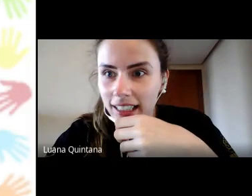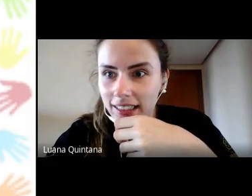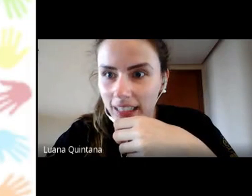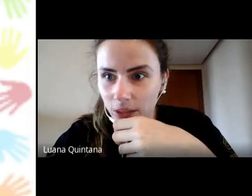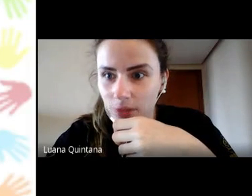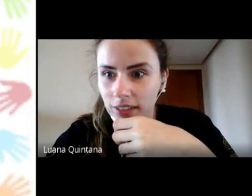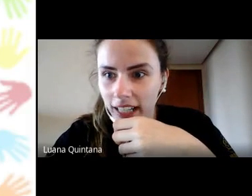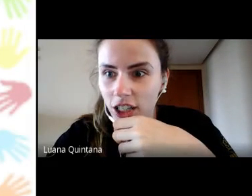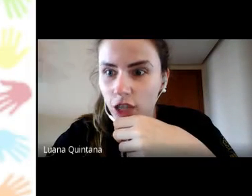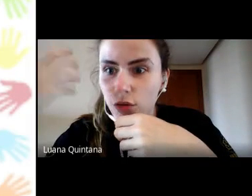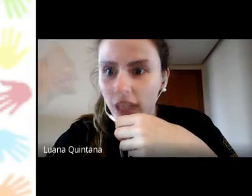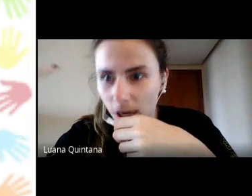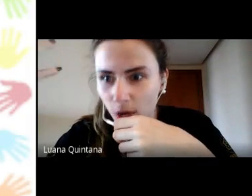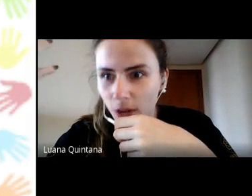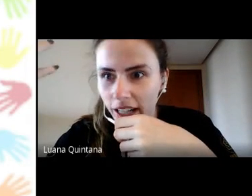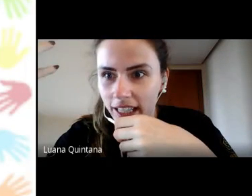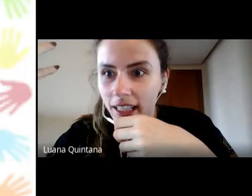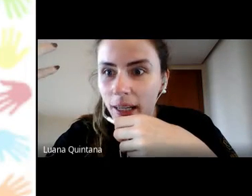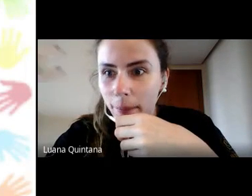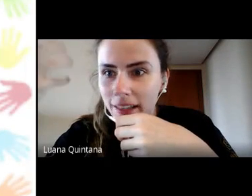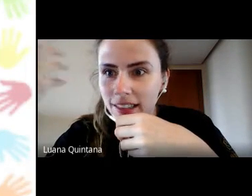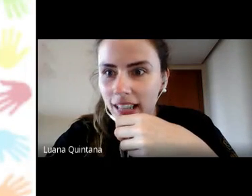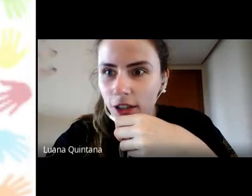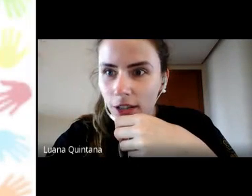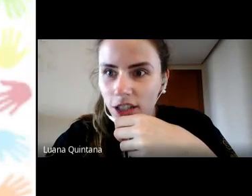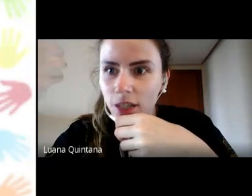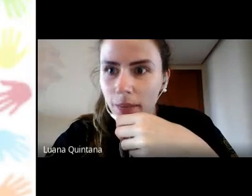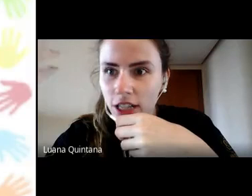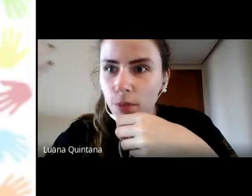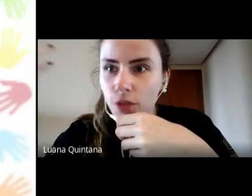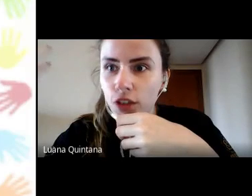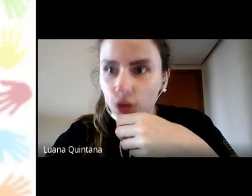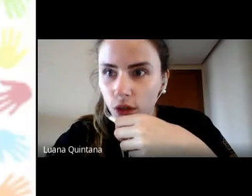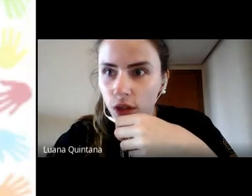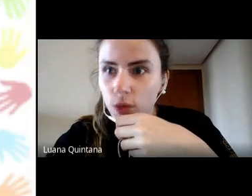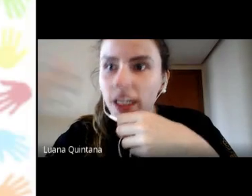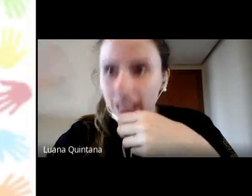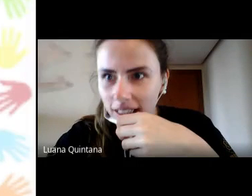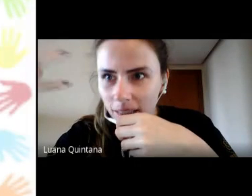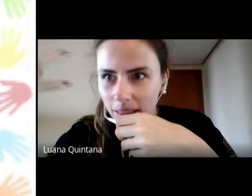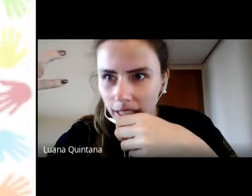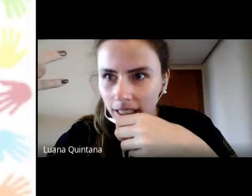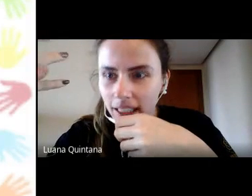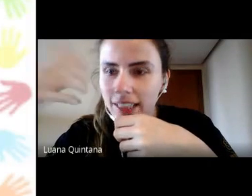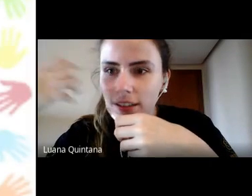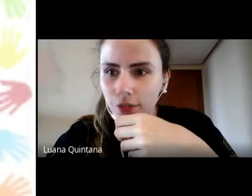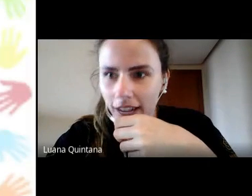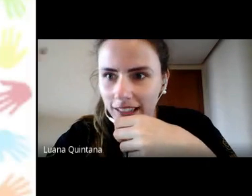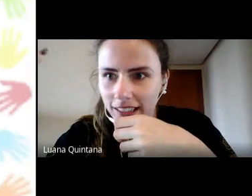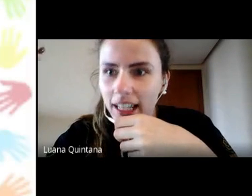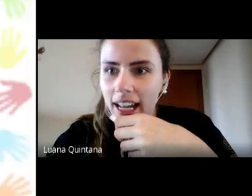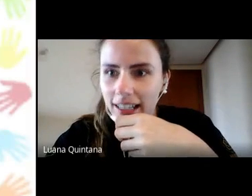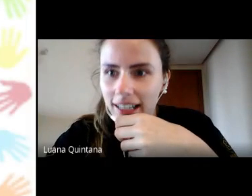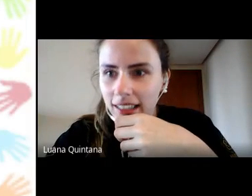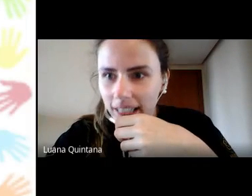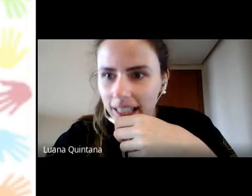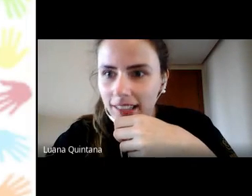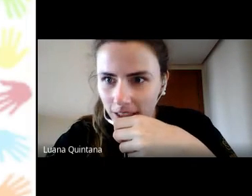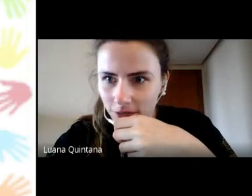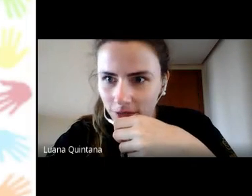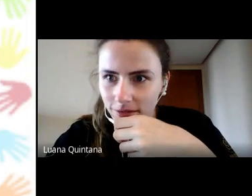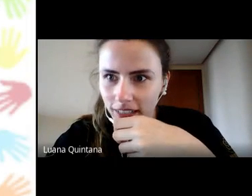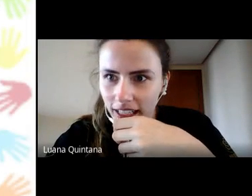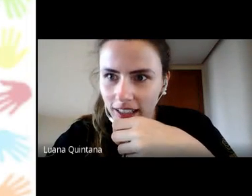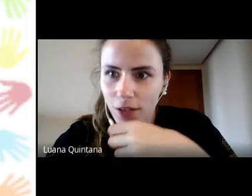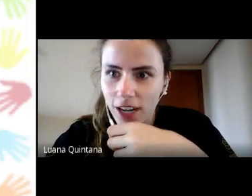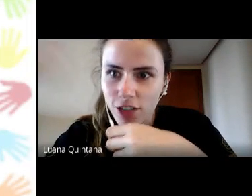essa questão, né, de ajudar o colega. Mas, claro que eu acho que parte do professor, tu querer também que se faça essa